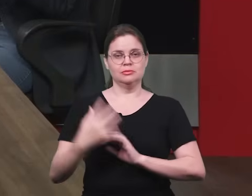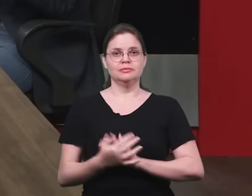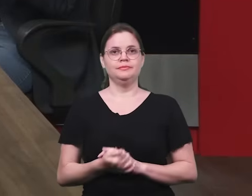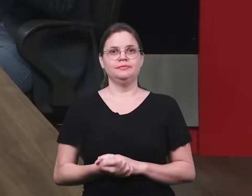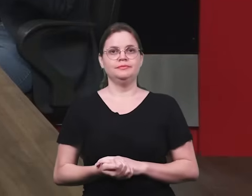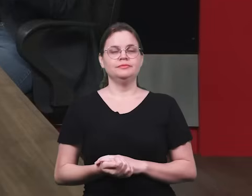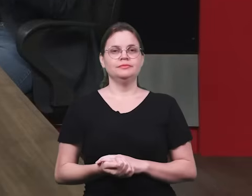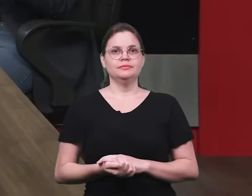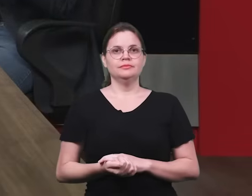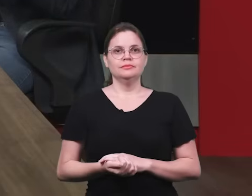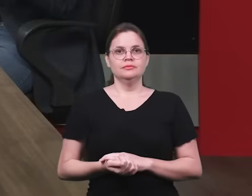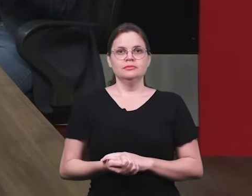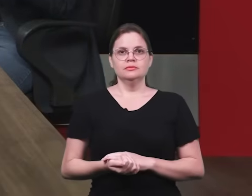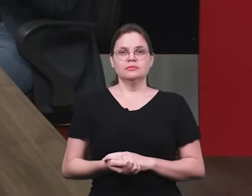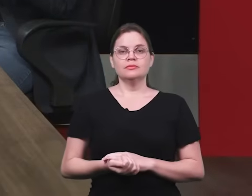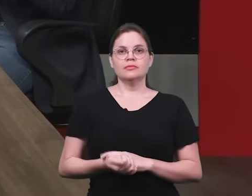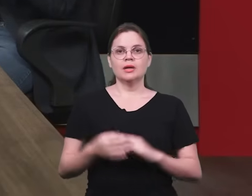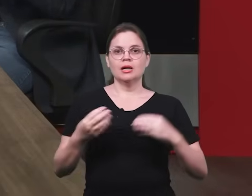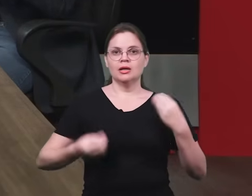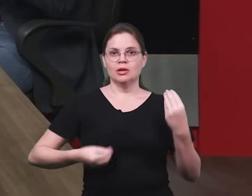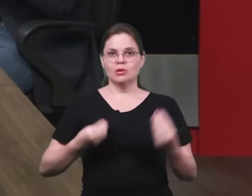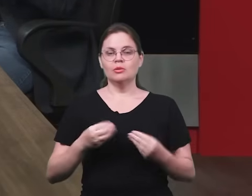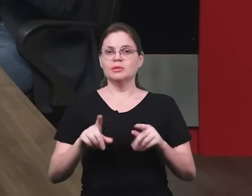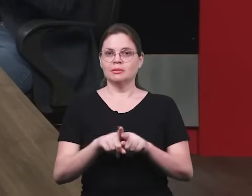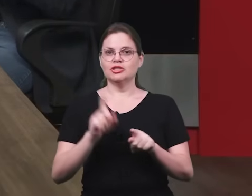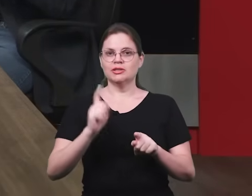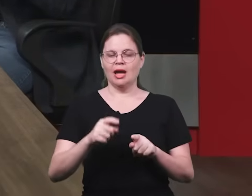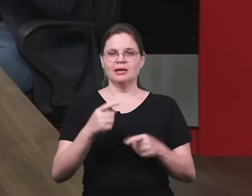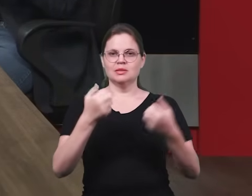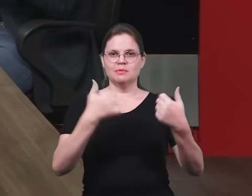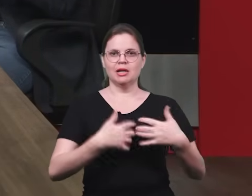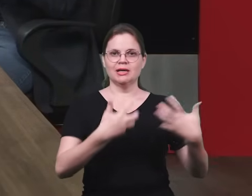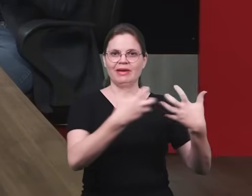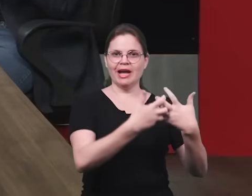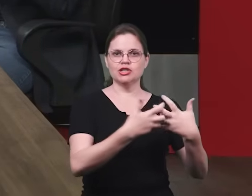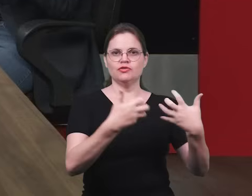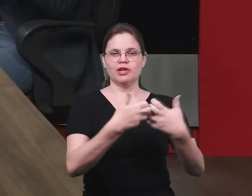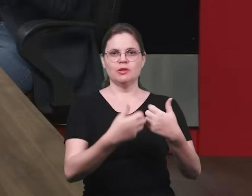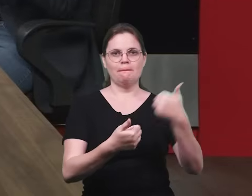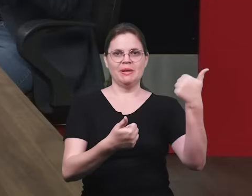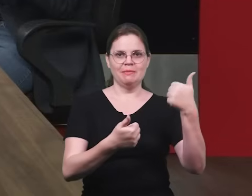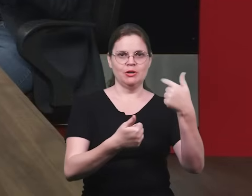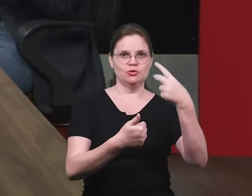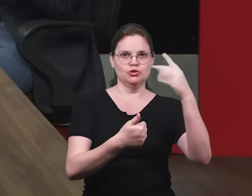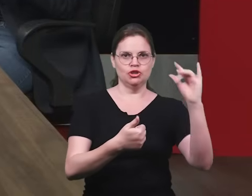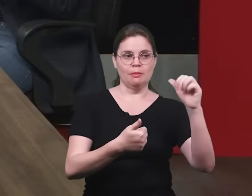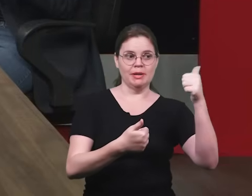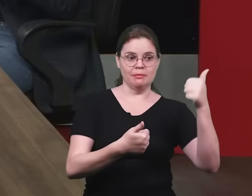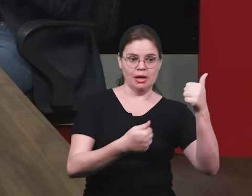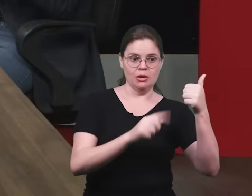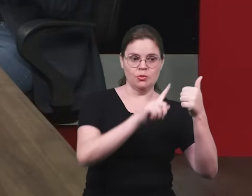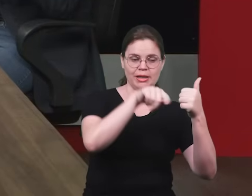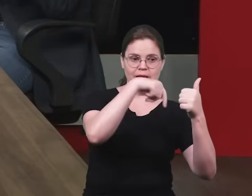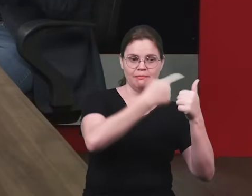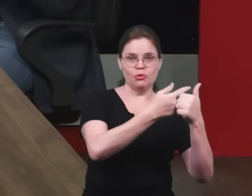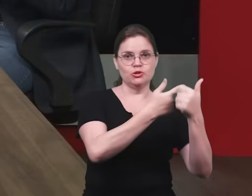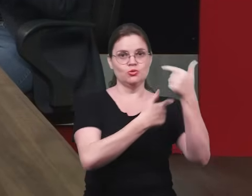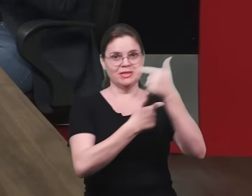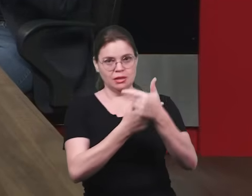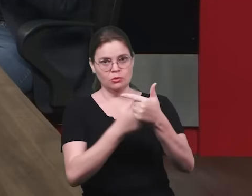e como uma coisa ia dependendo da outra, e o Senhor ele foi fazendo questão disso,